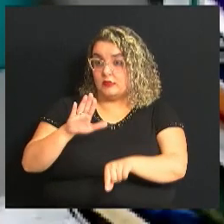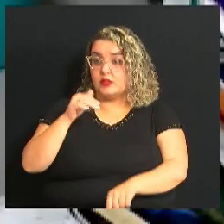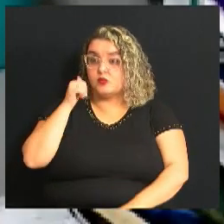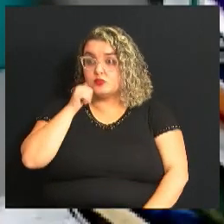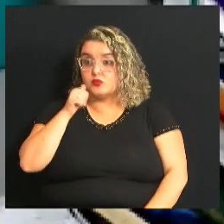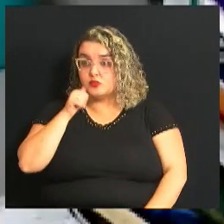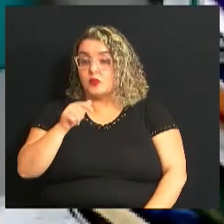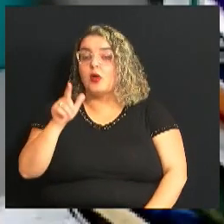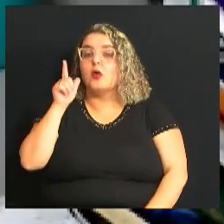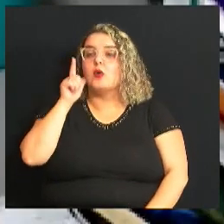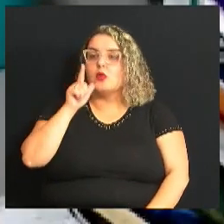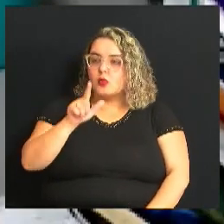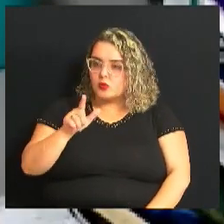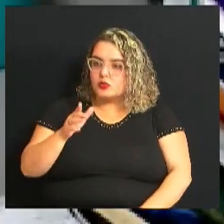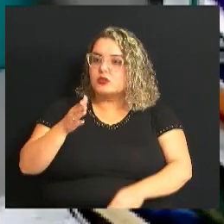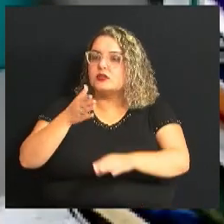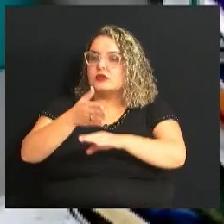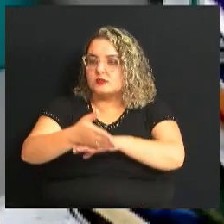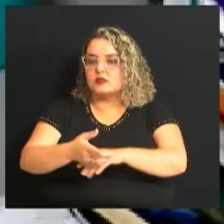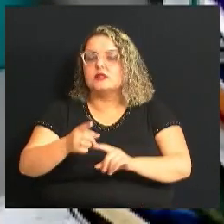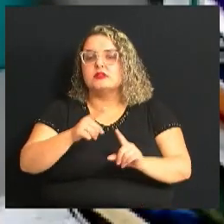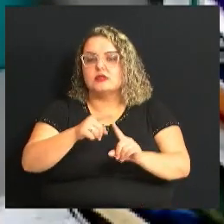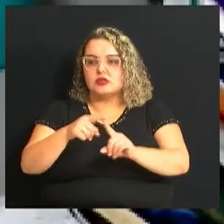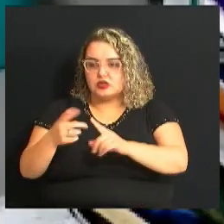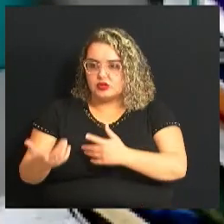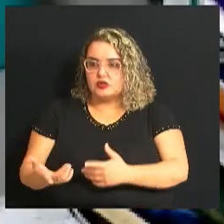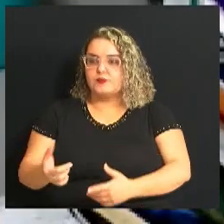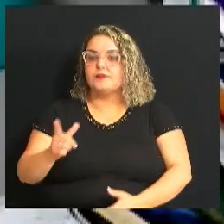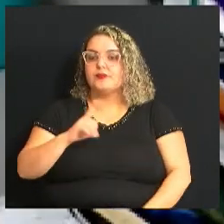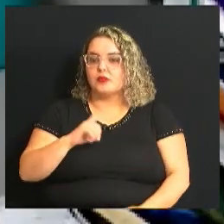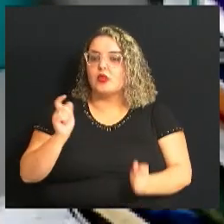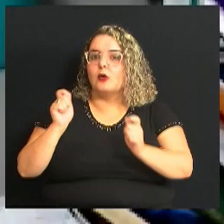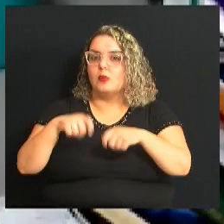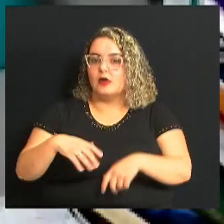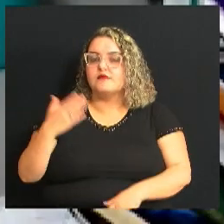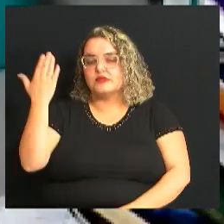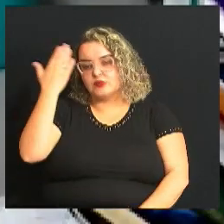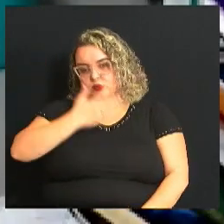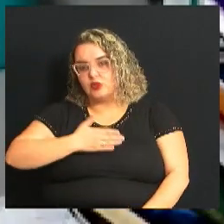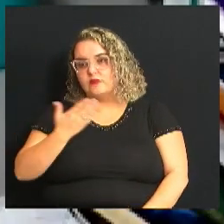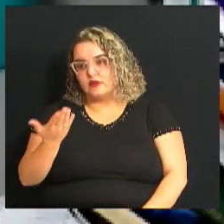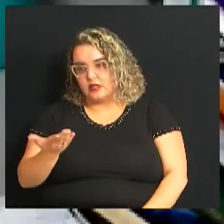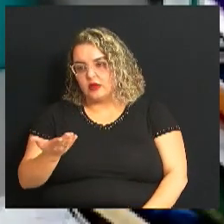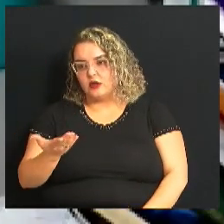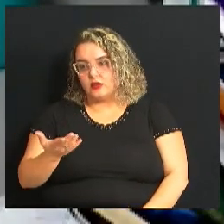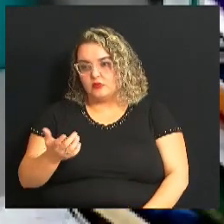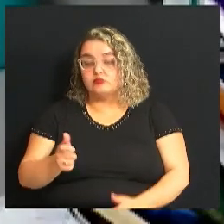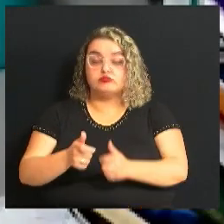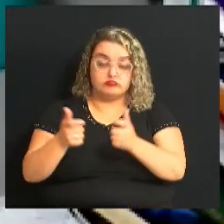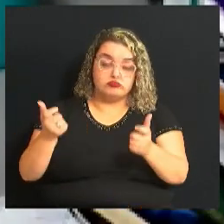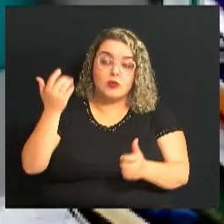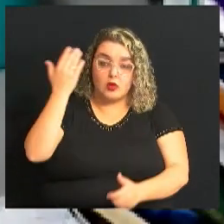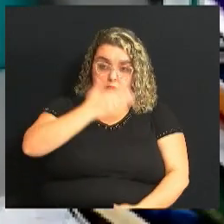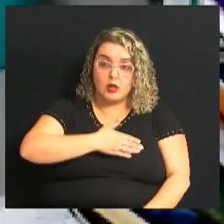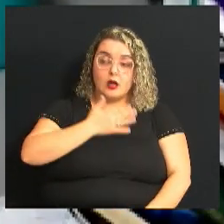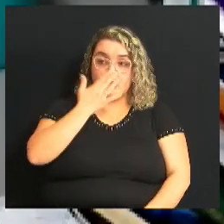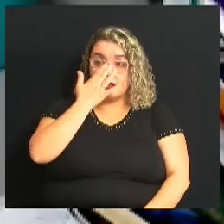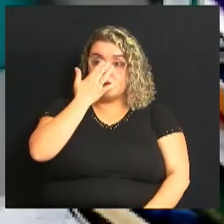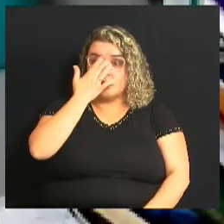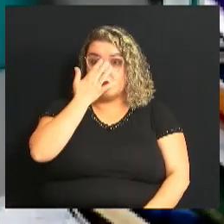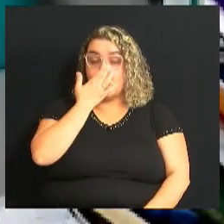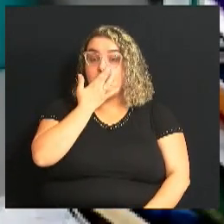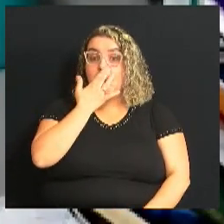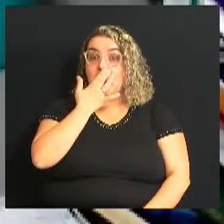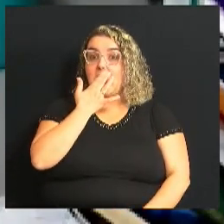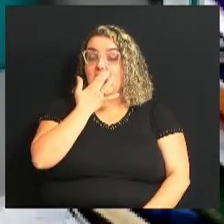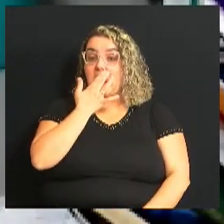conseguindo acessar esse tipo de procedimento que tem uma eficácia comprovada, né, uma eficácia alta comprovada, e também traz